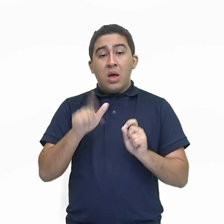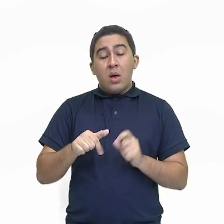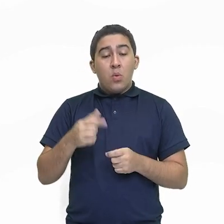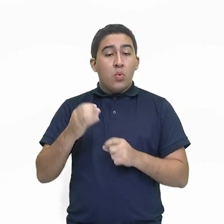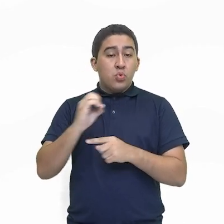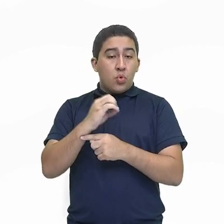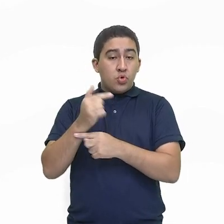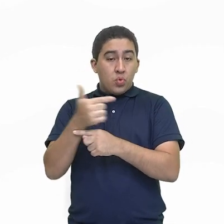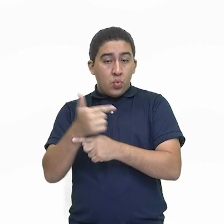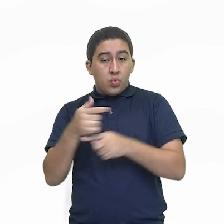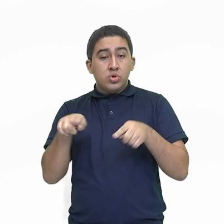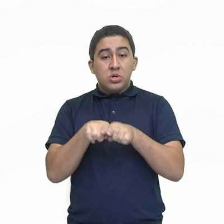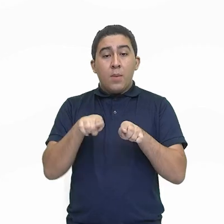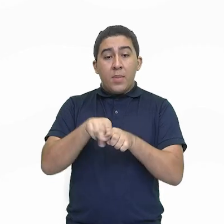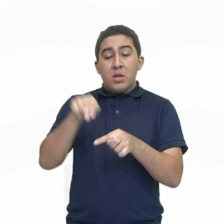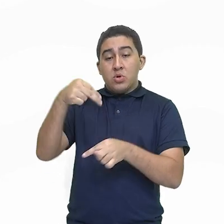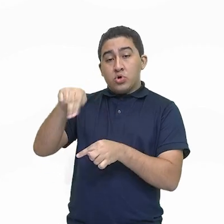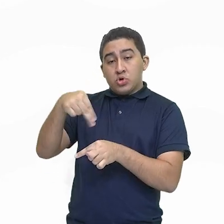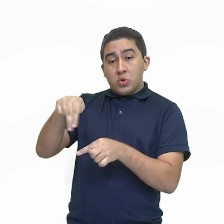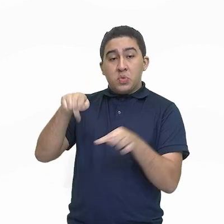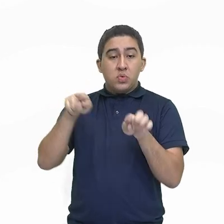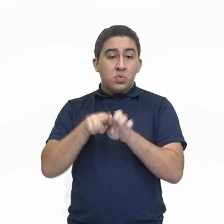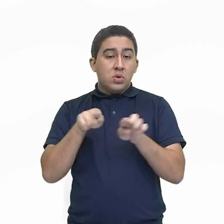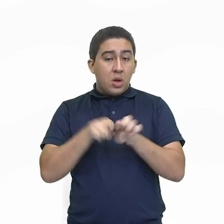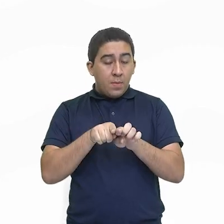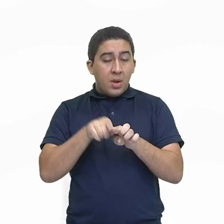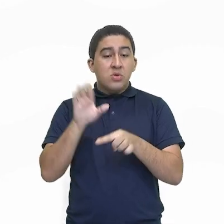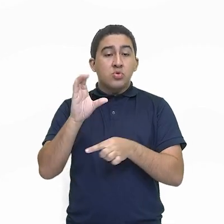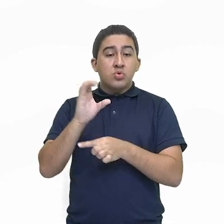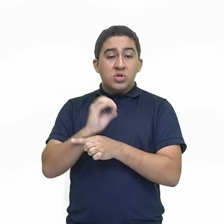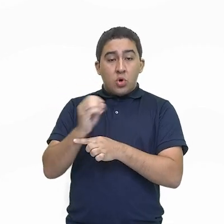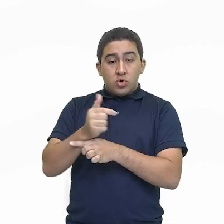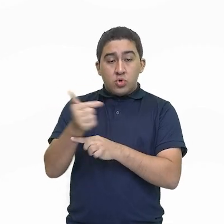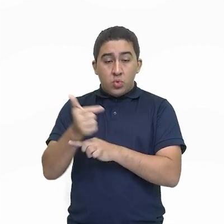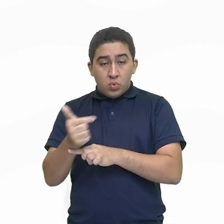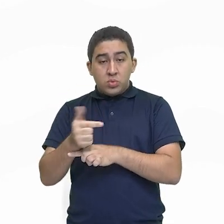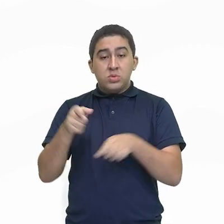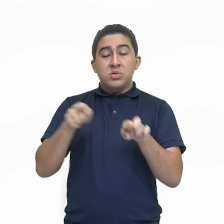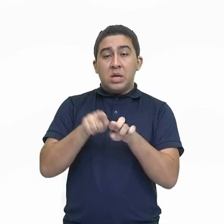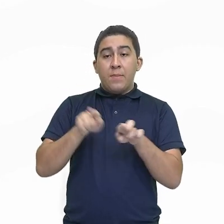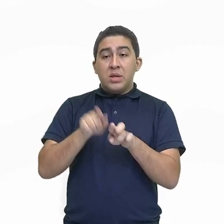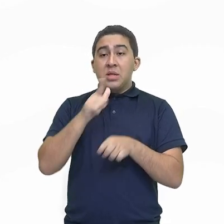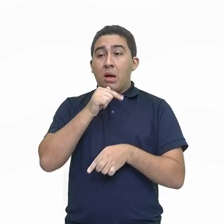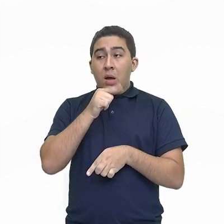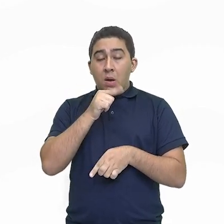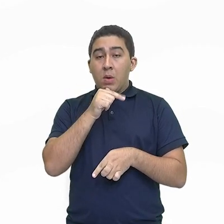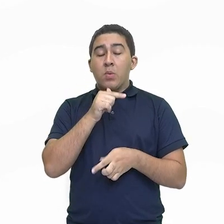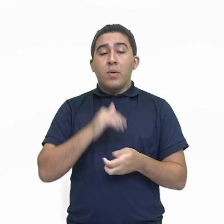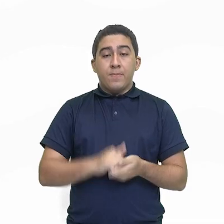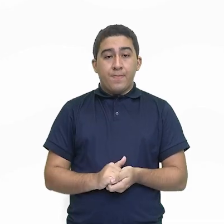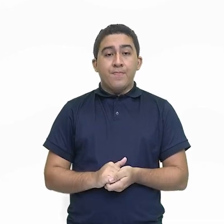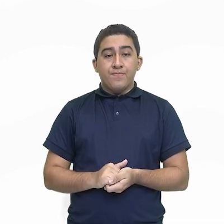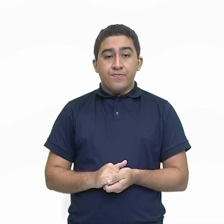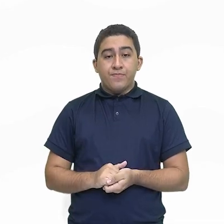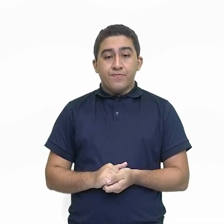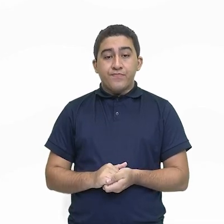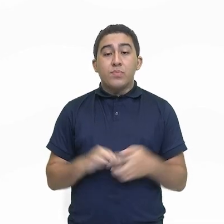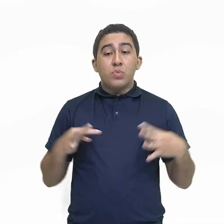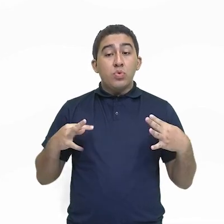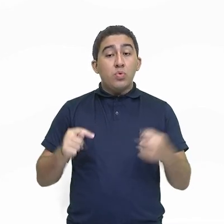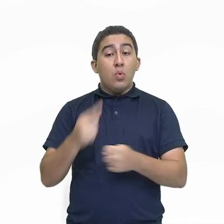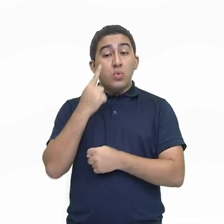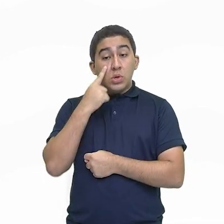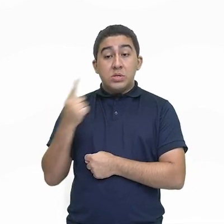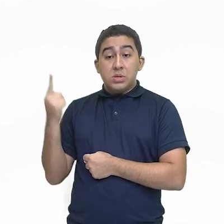do oxigênio, o ciclo do nitrogênio, o ciclo do gás carbônico e o ciclo da água.